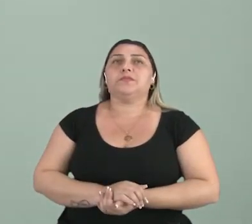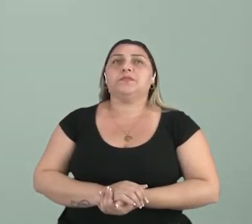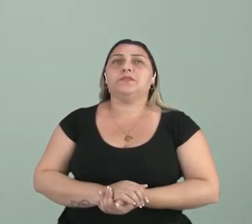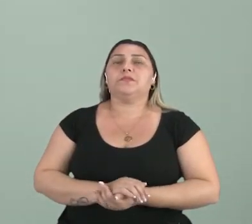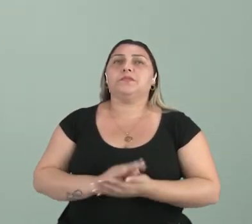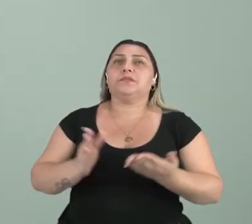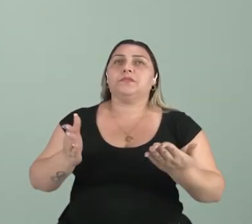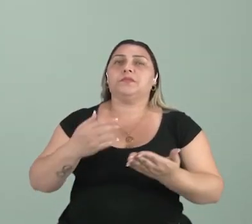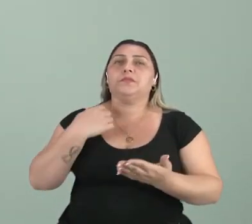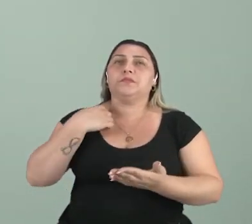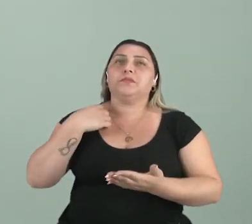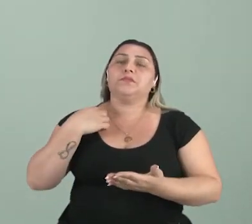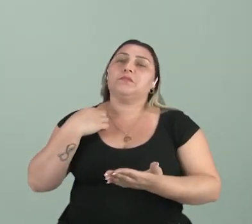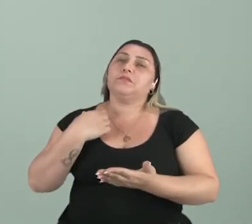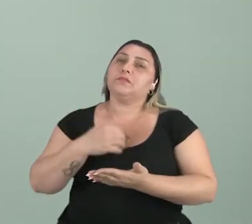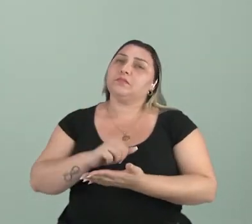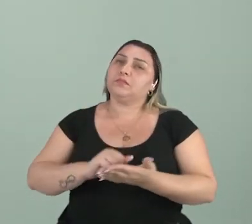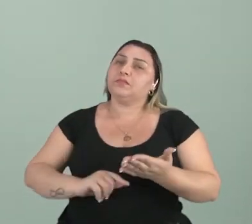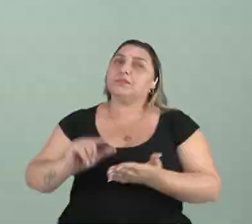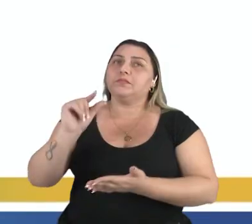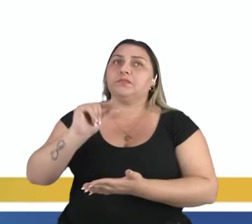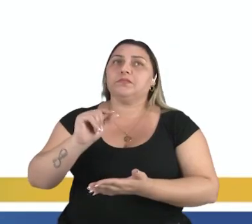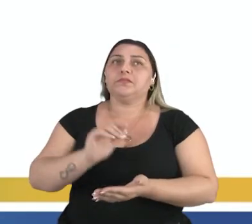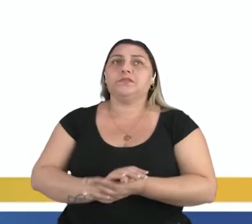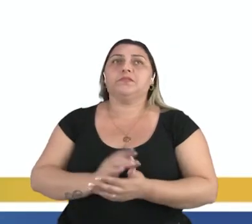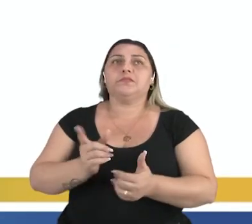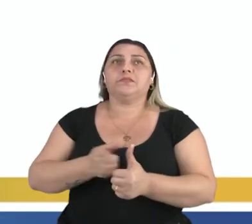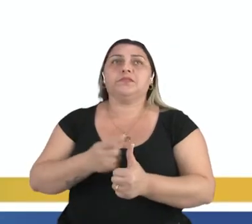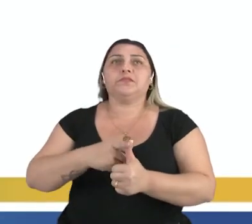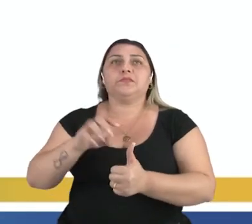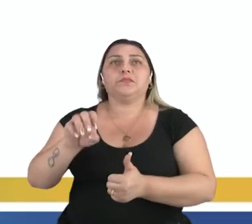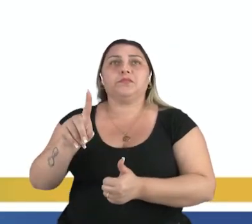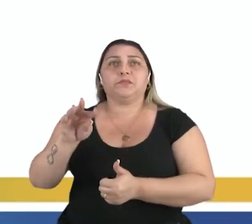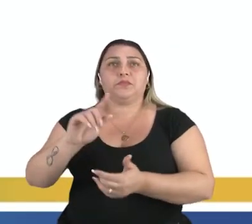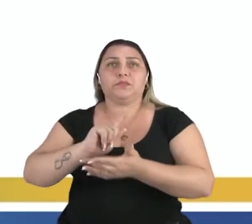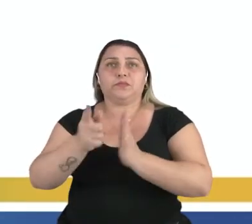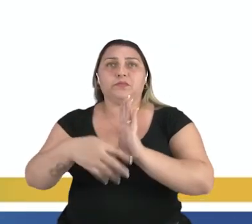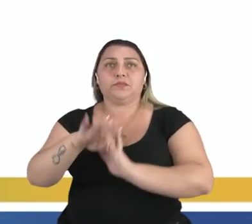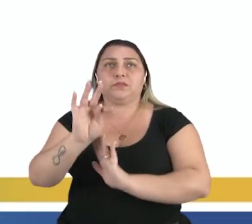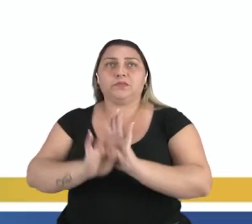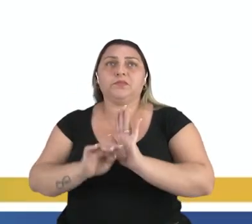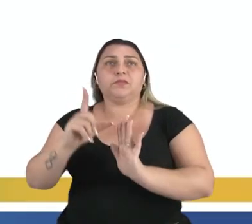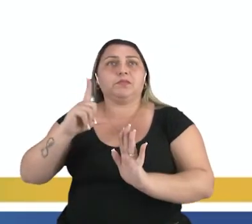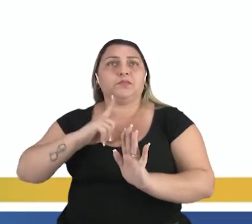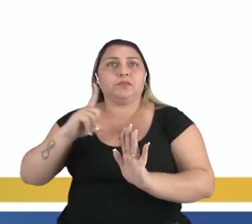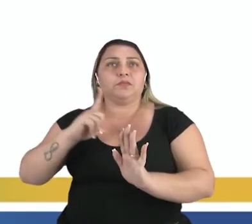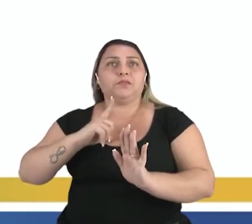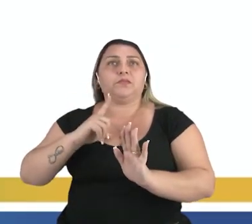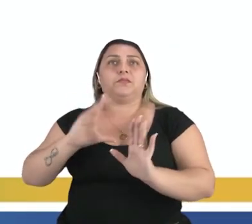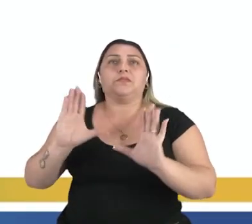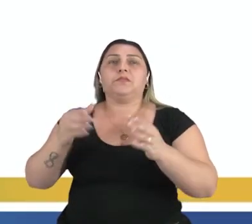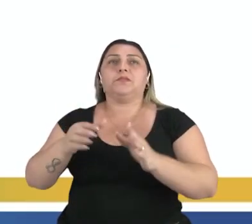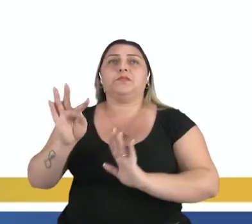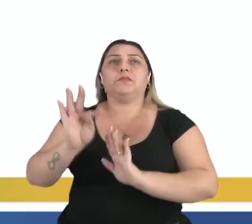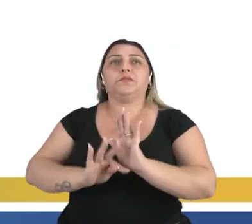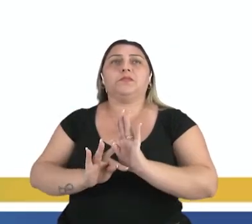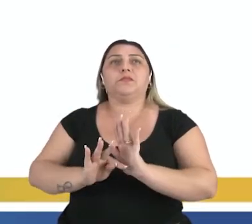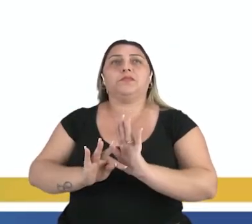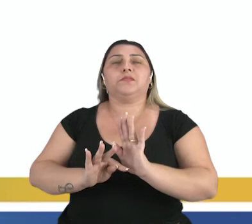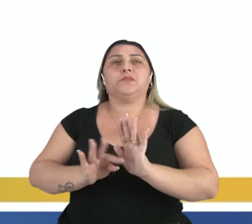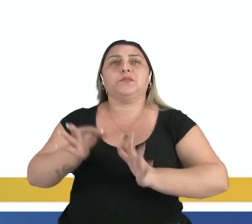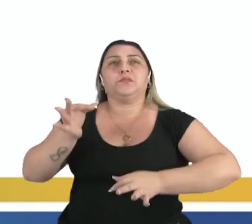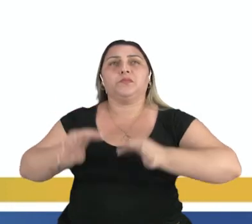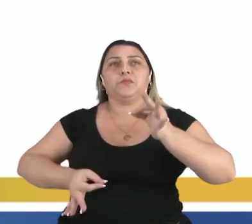aí agora nós vamos exercitar um pouquinho. 1. Os editoriais são gêneros textuais que fazem parte do grupo